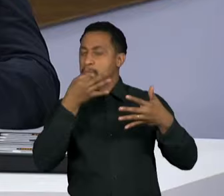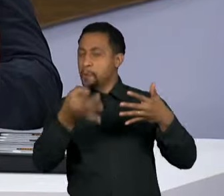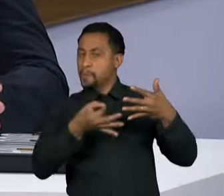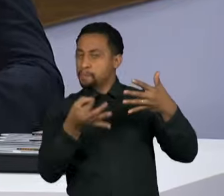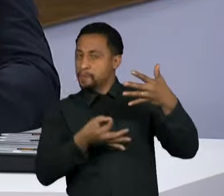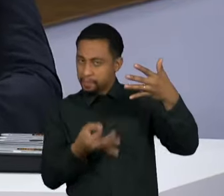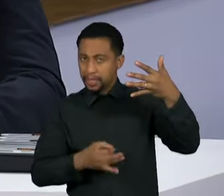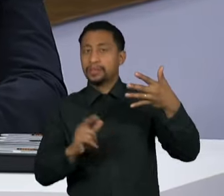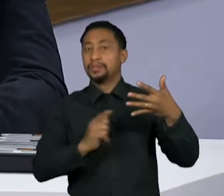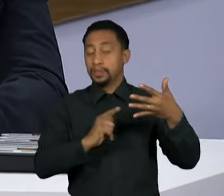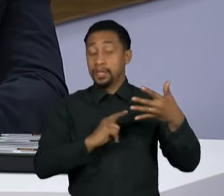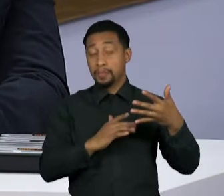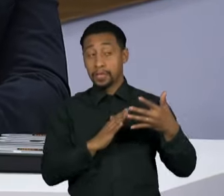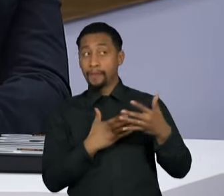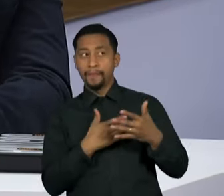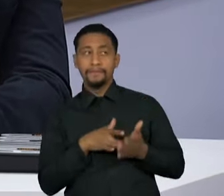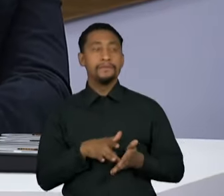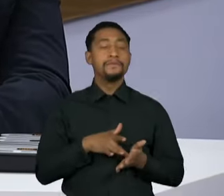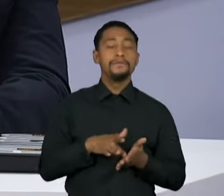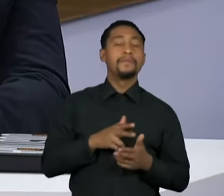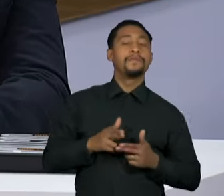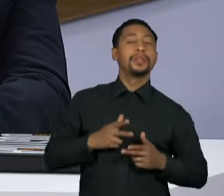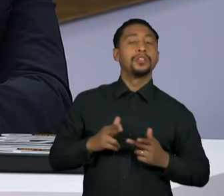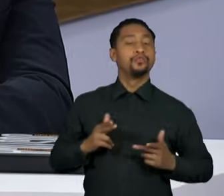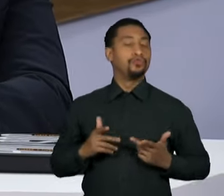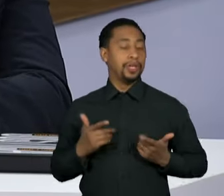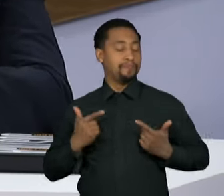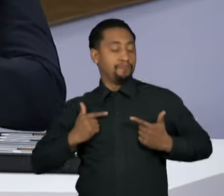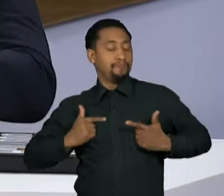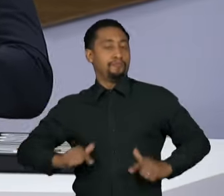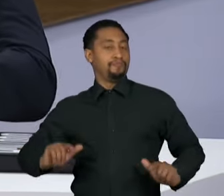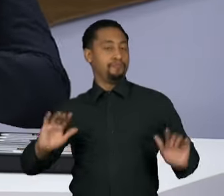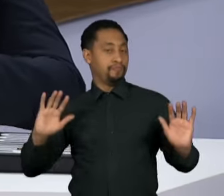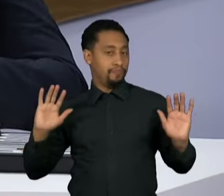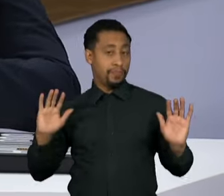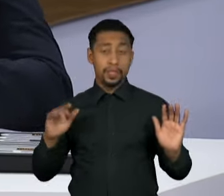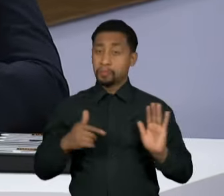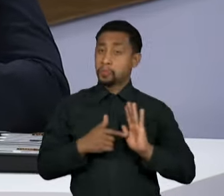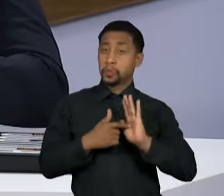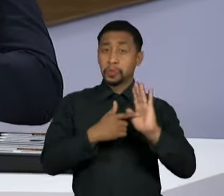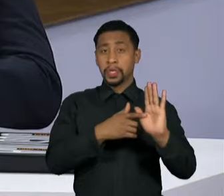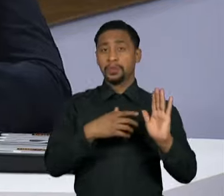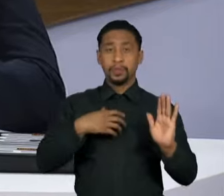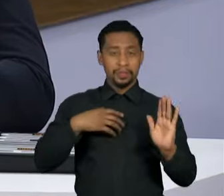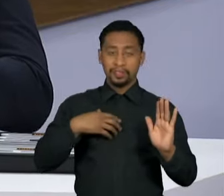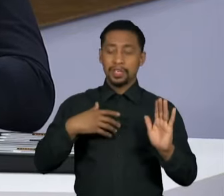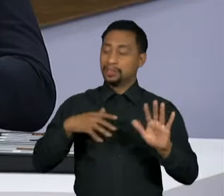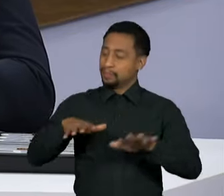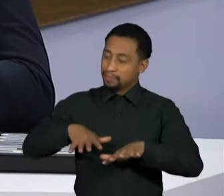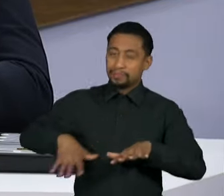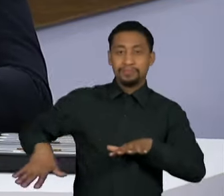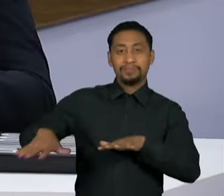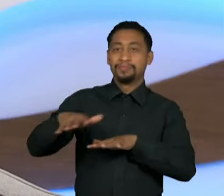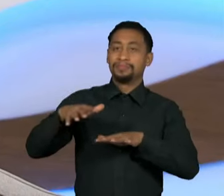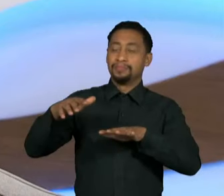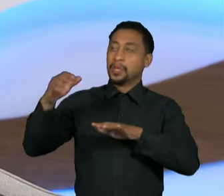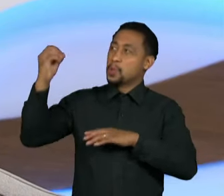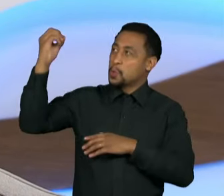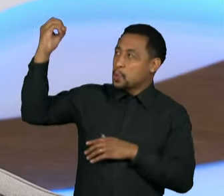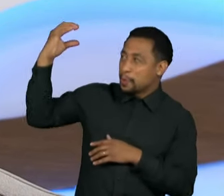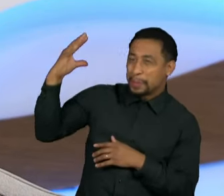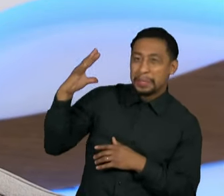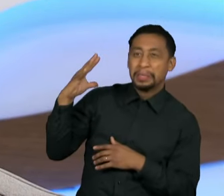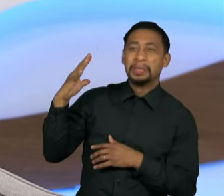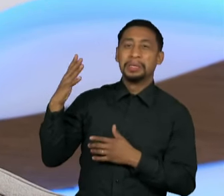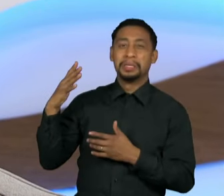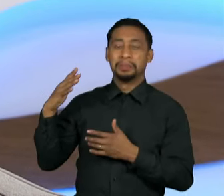finja que ele está sendo neutro, né? Valores de secularismo, de iluminismo, enfim, de progressismo, que estão presentes. A